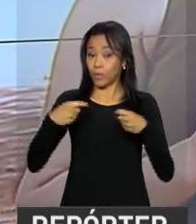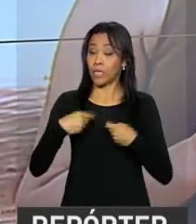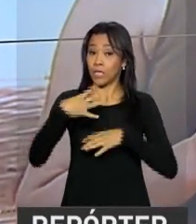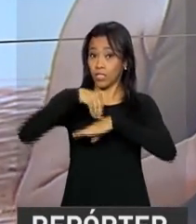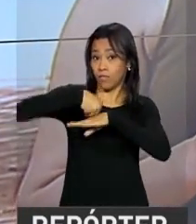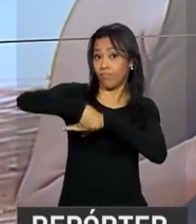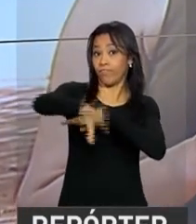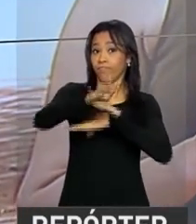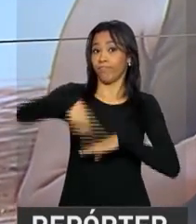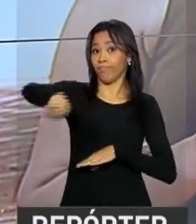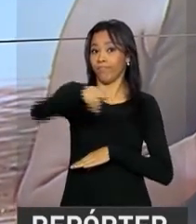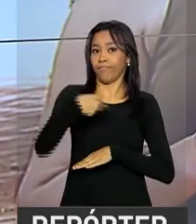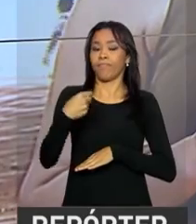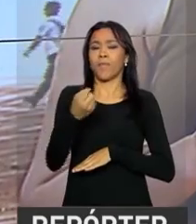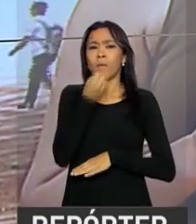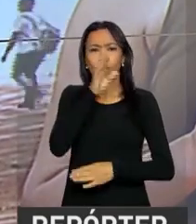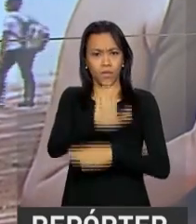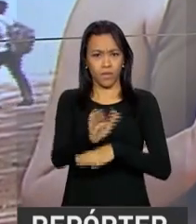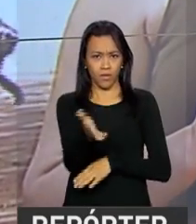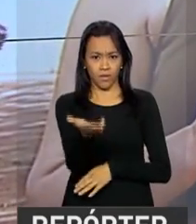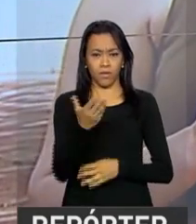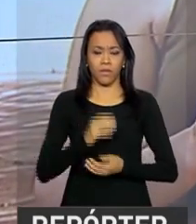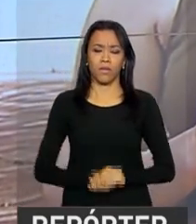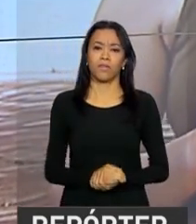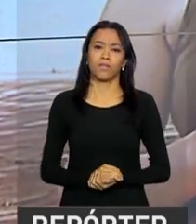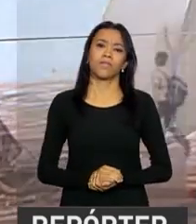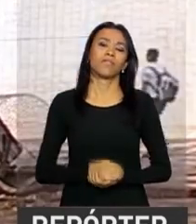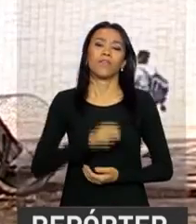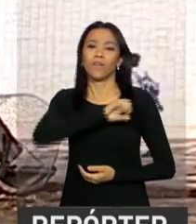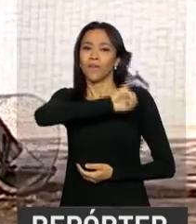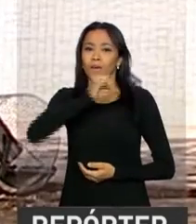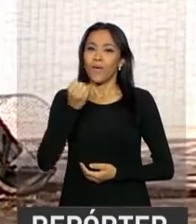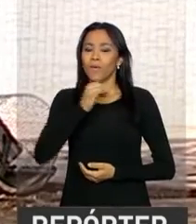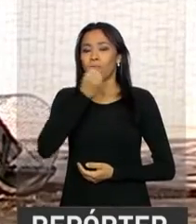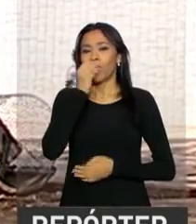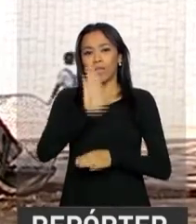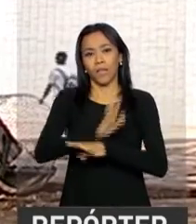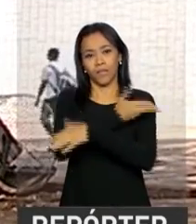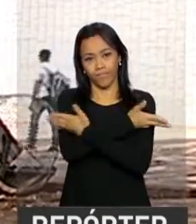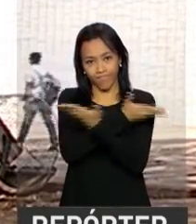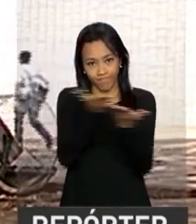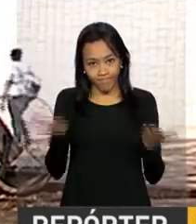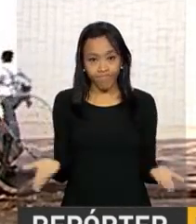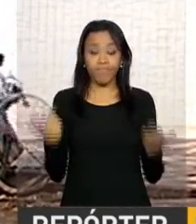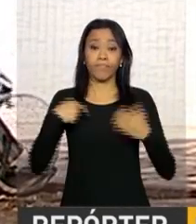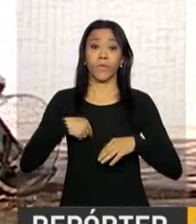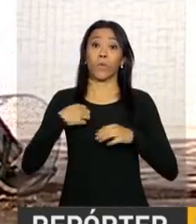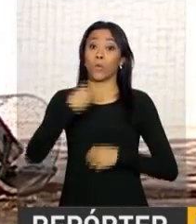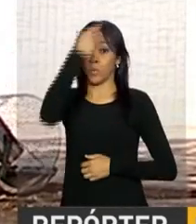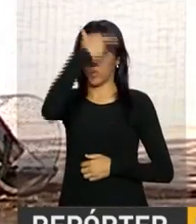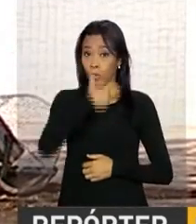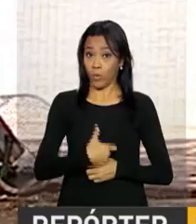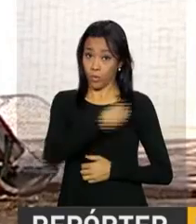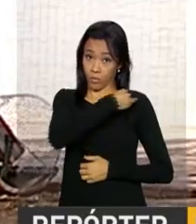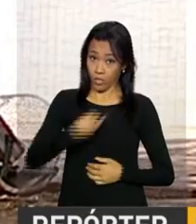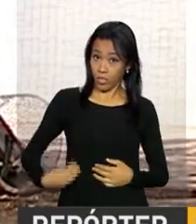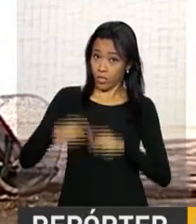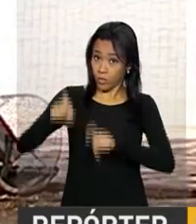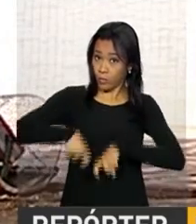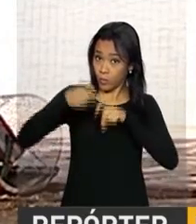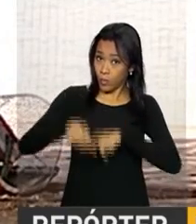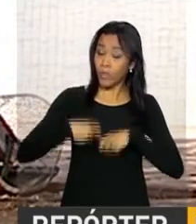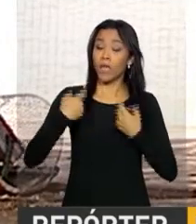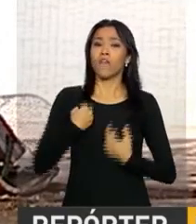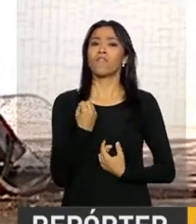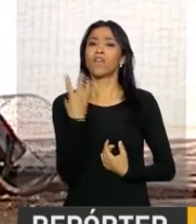informações boa tarde lana olá josé luis boa tarde boa tarde a todos o ministro da agricultura blairo maggi viajou